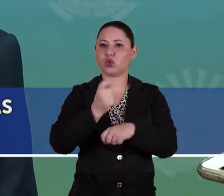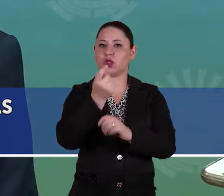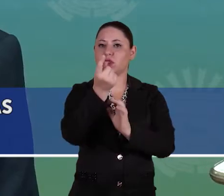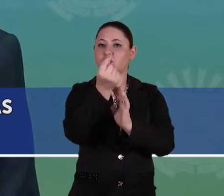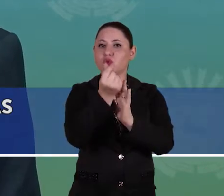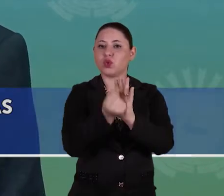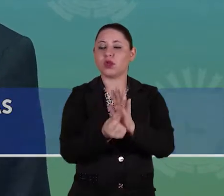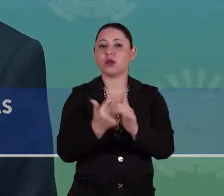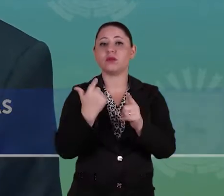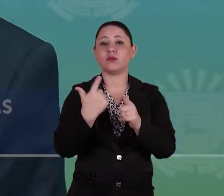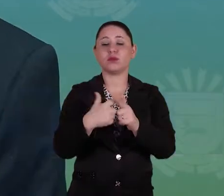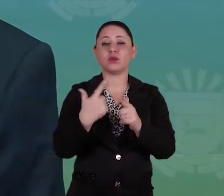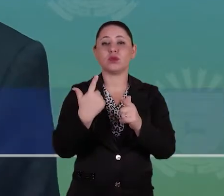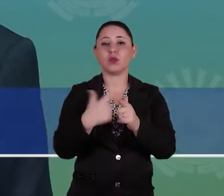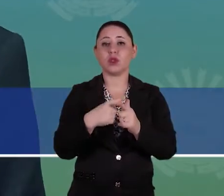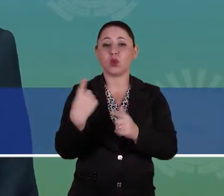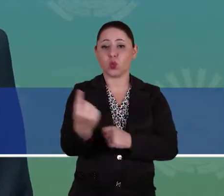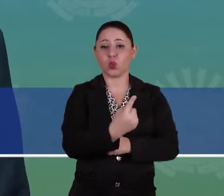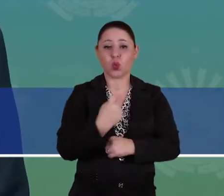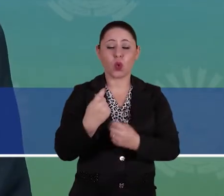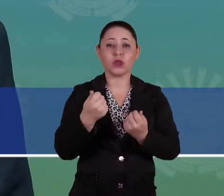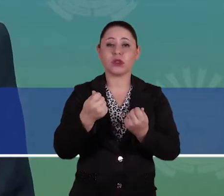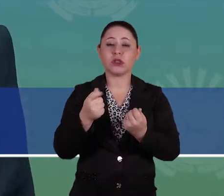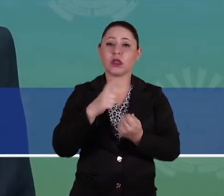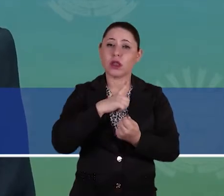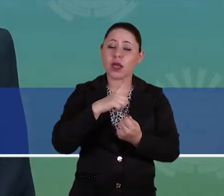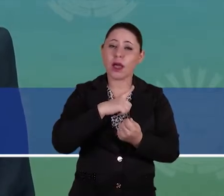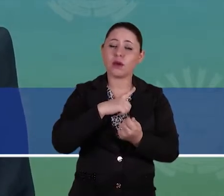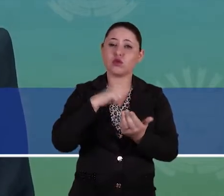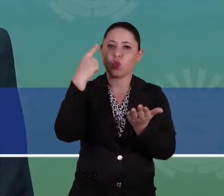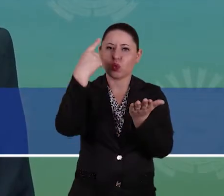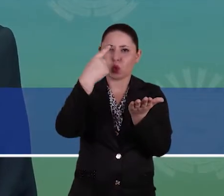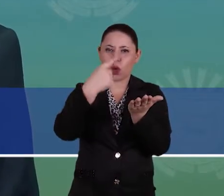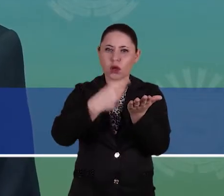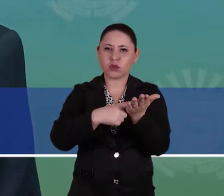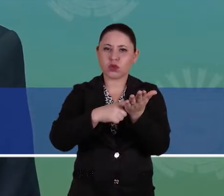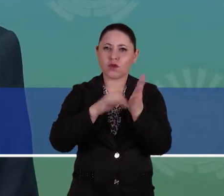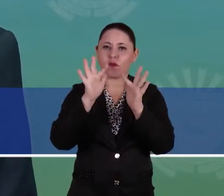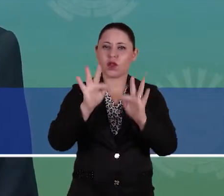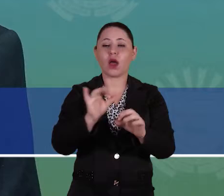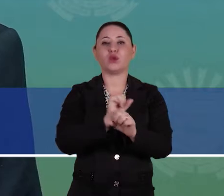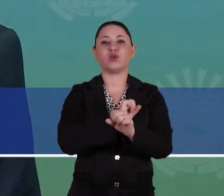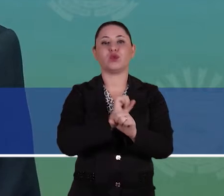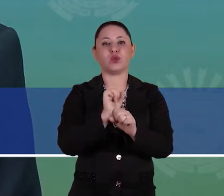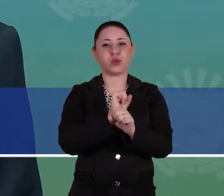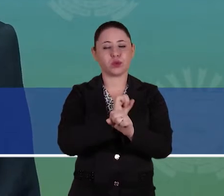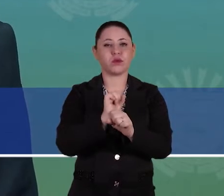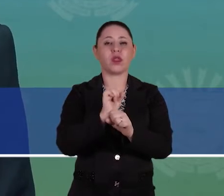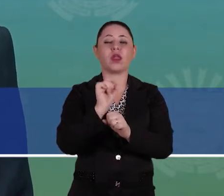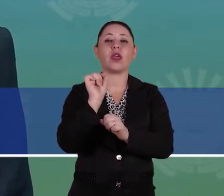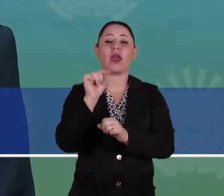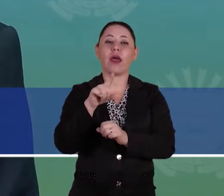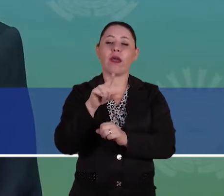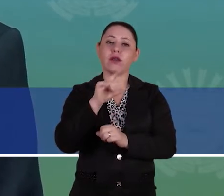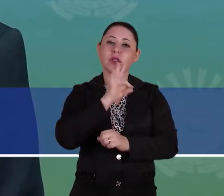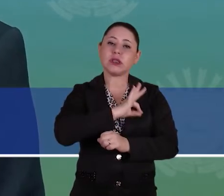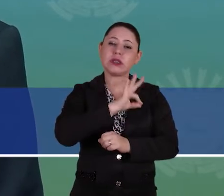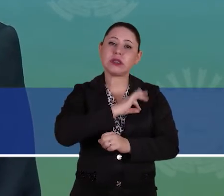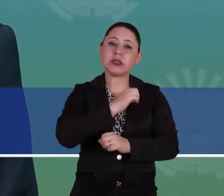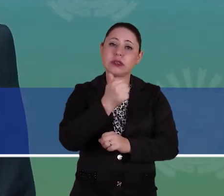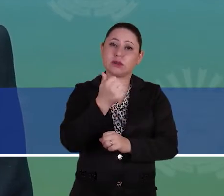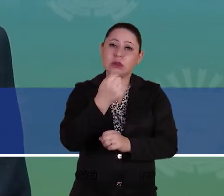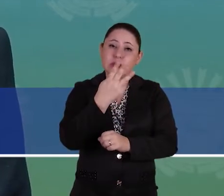seu caixa, principalmente porque nós estamos com os compromissos de finais de ano, né, que